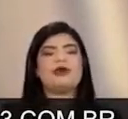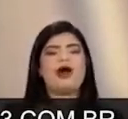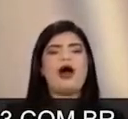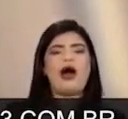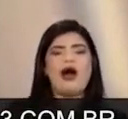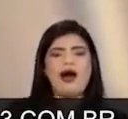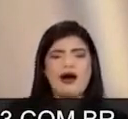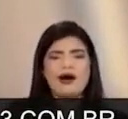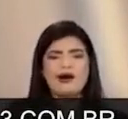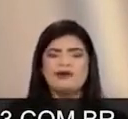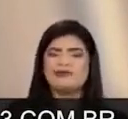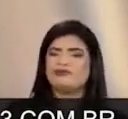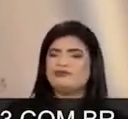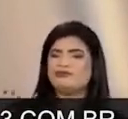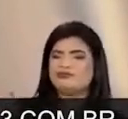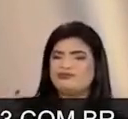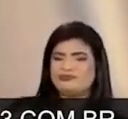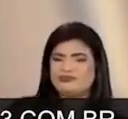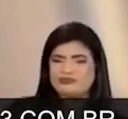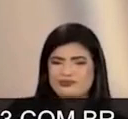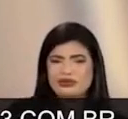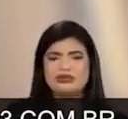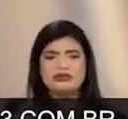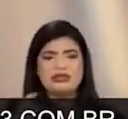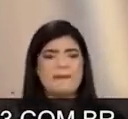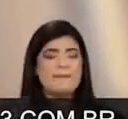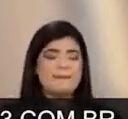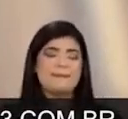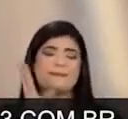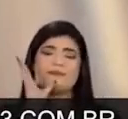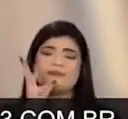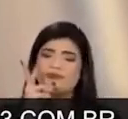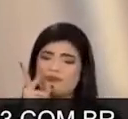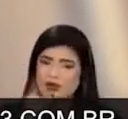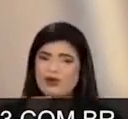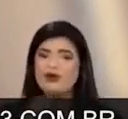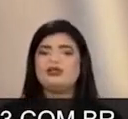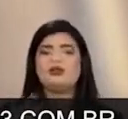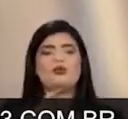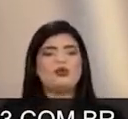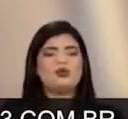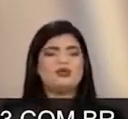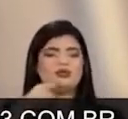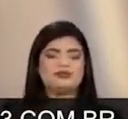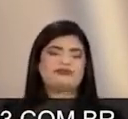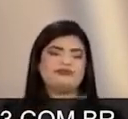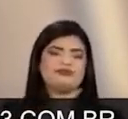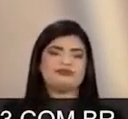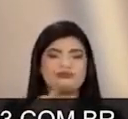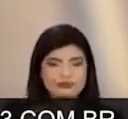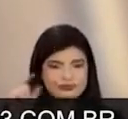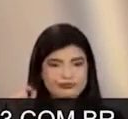anos, precatórias, RPVs. Esses pagamentos demoram um pouco mais. Então, é por essa razão que eles